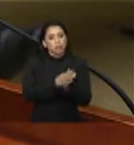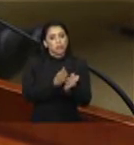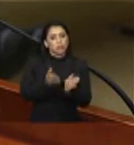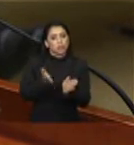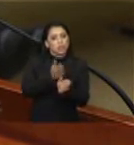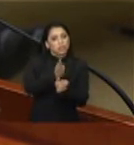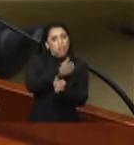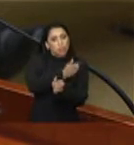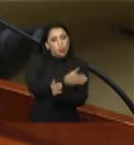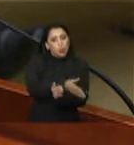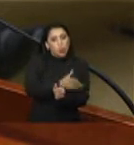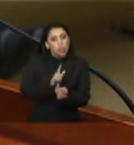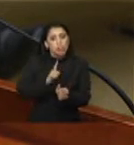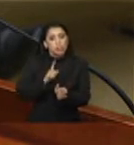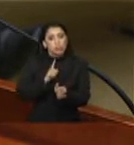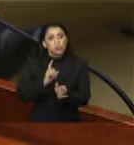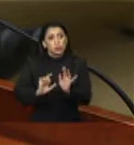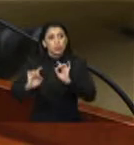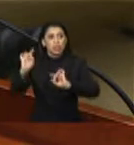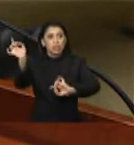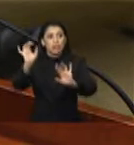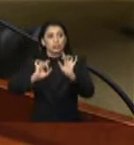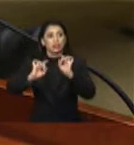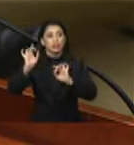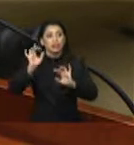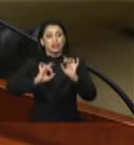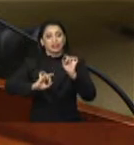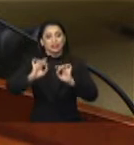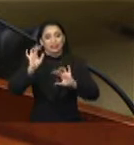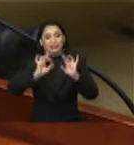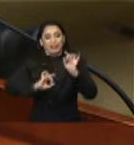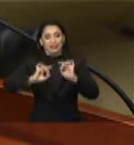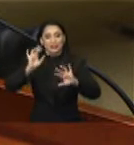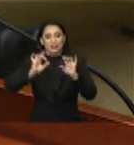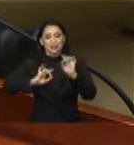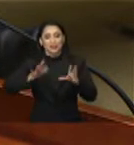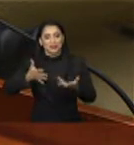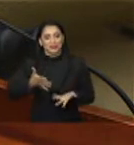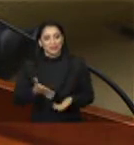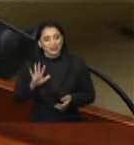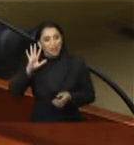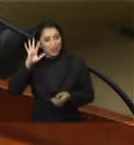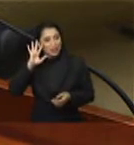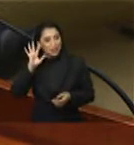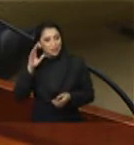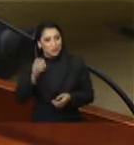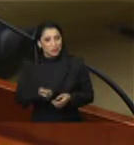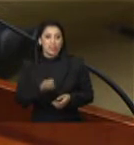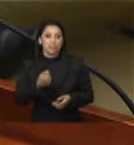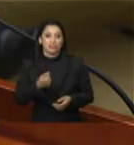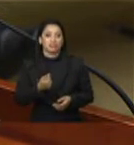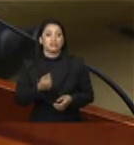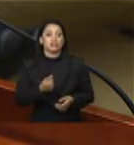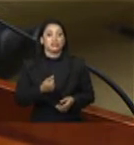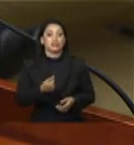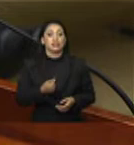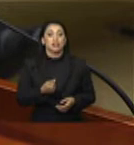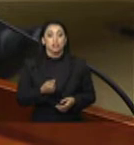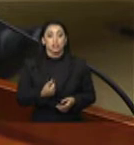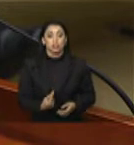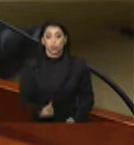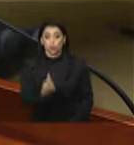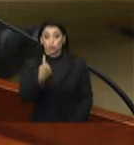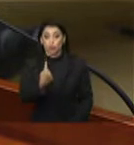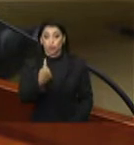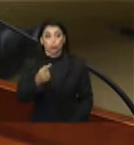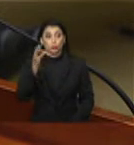ela é absolutamente peculiar sui gêneros é uma decisão monocrática com base é